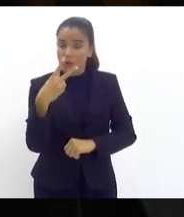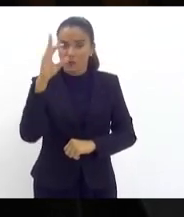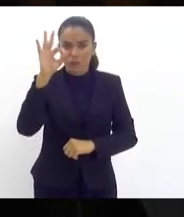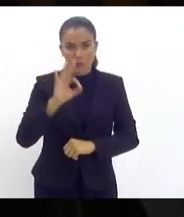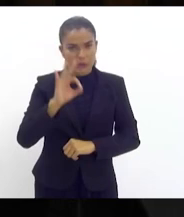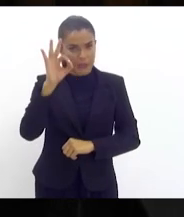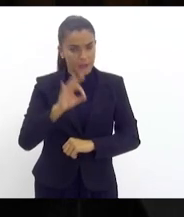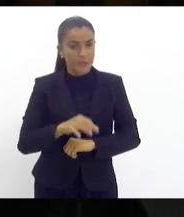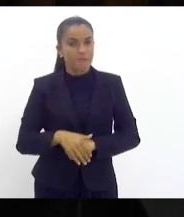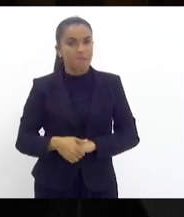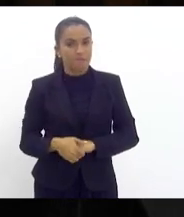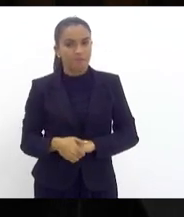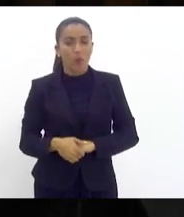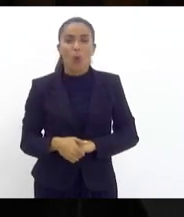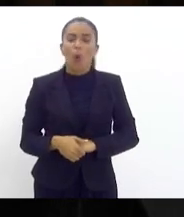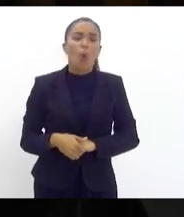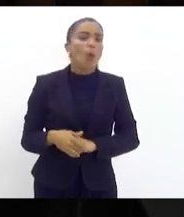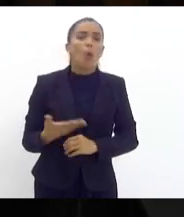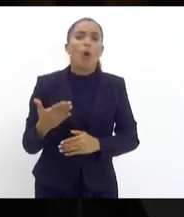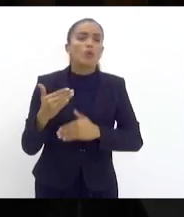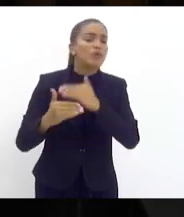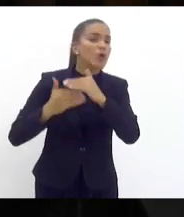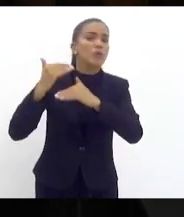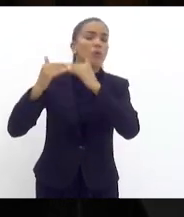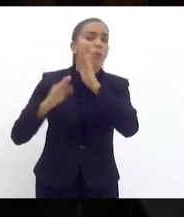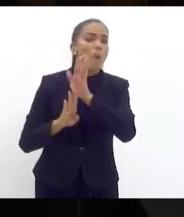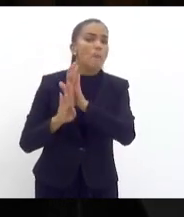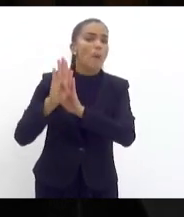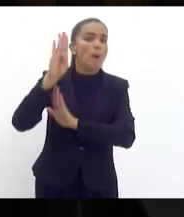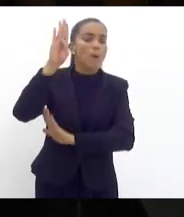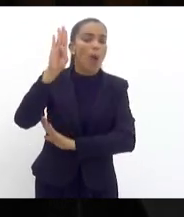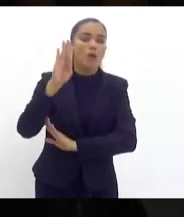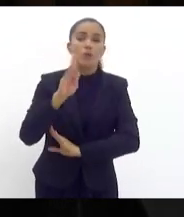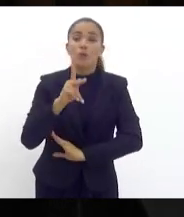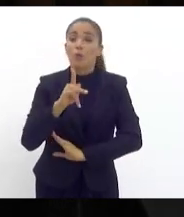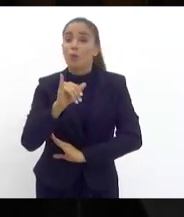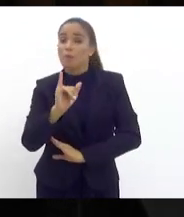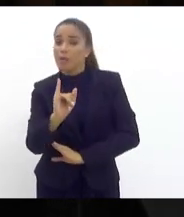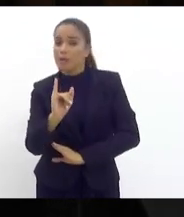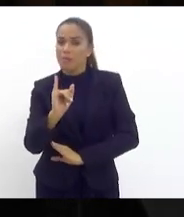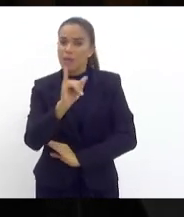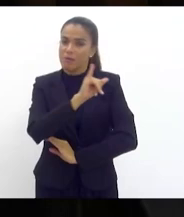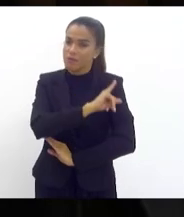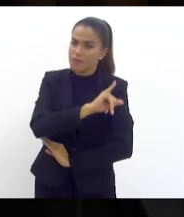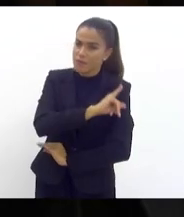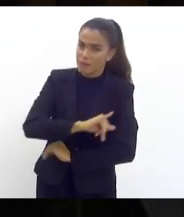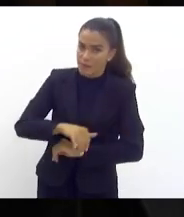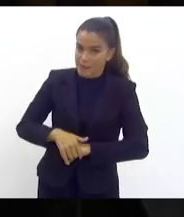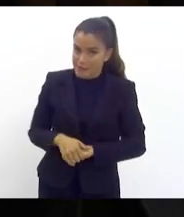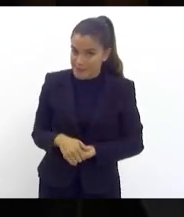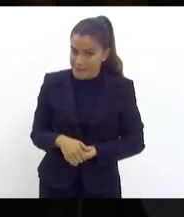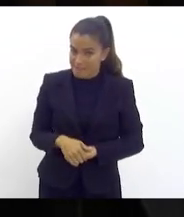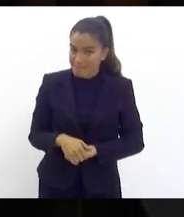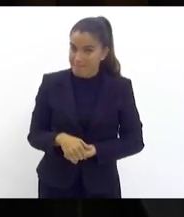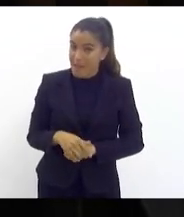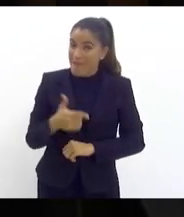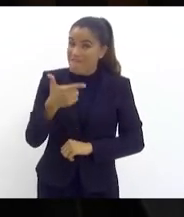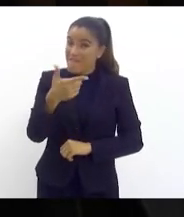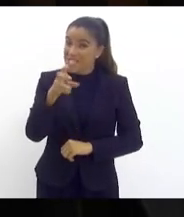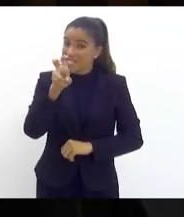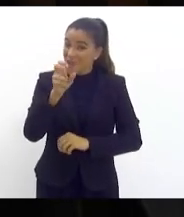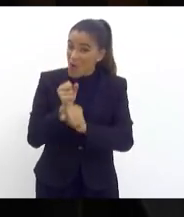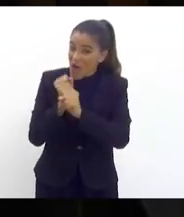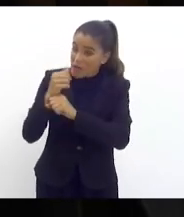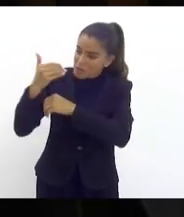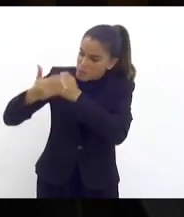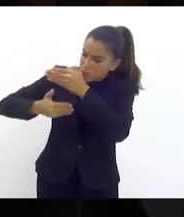2,12%. Quanto foi o crescimento médio do PIB fluminense? Nos últimos 25